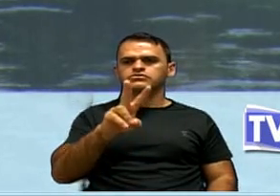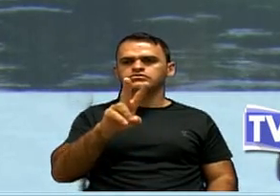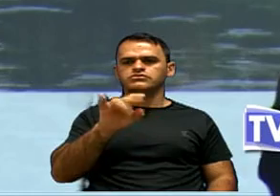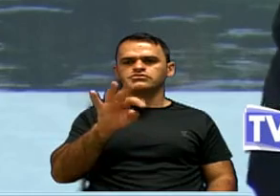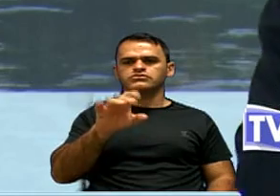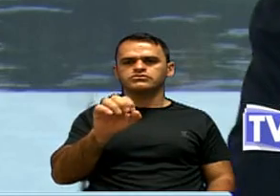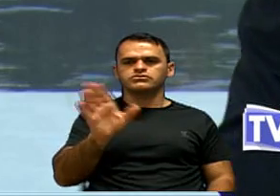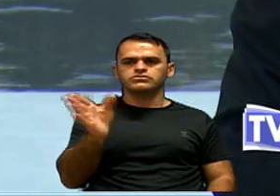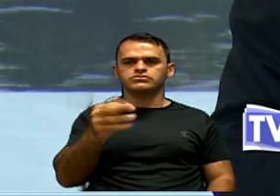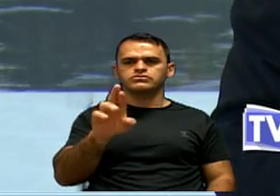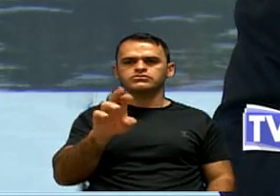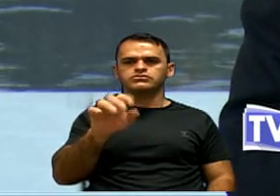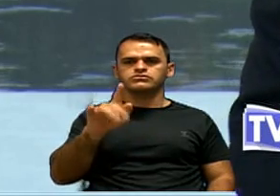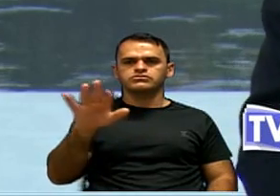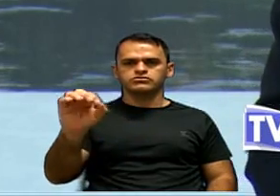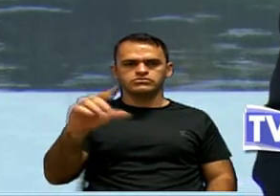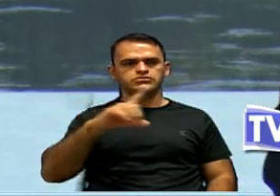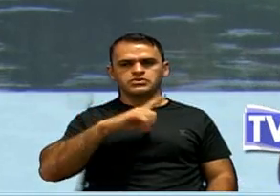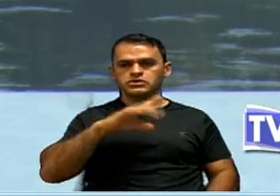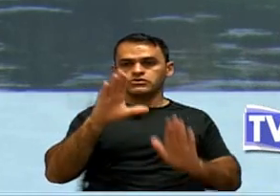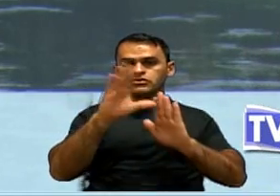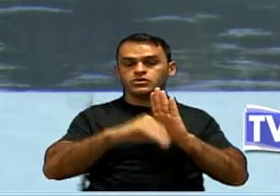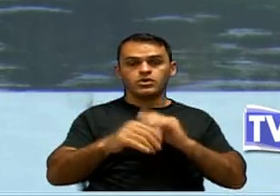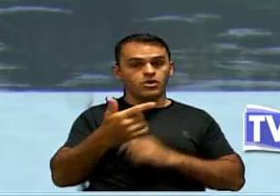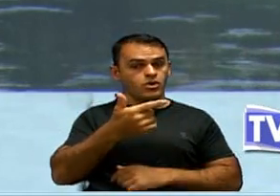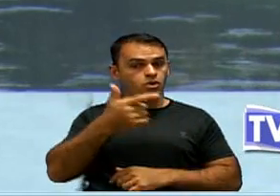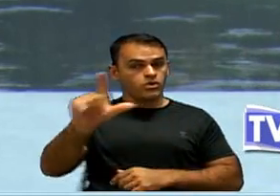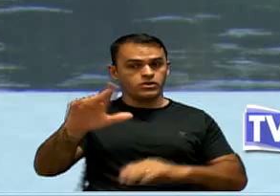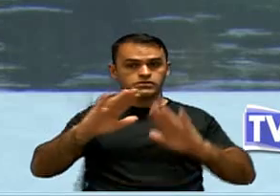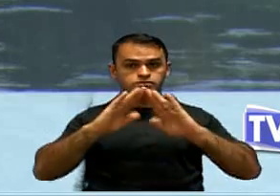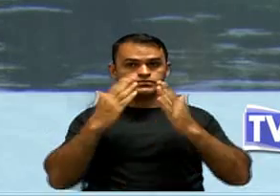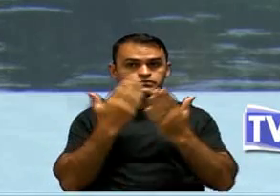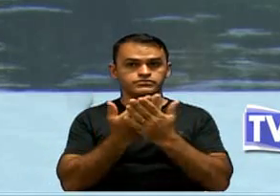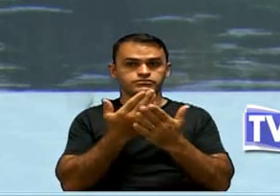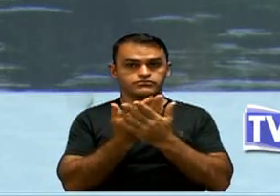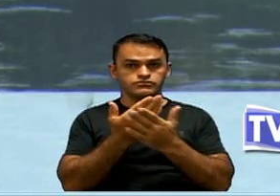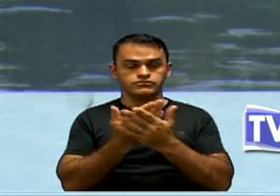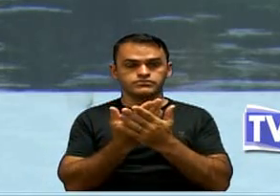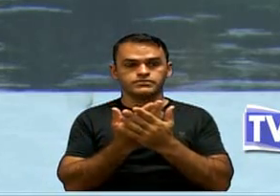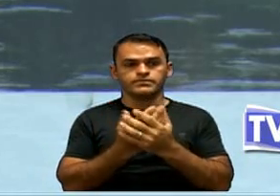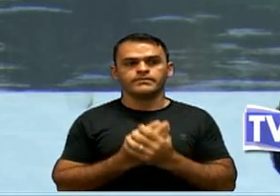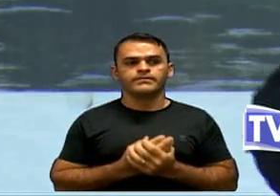Foi furtada. 264, Fernando. Outra escola. É dos cabos, a roubação.